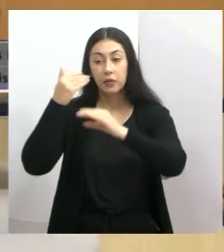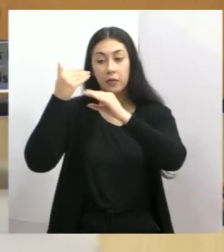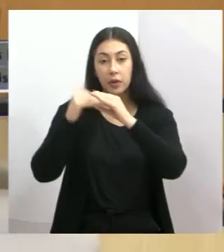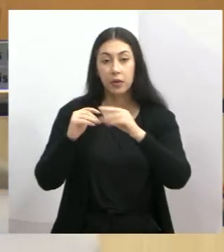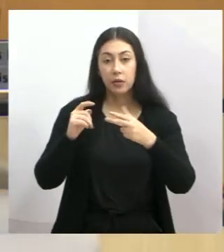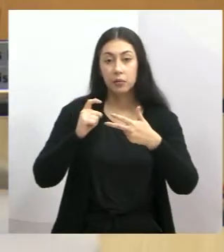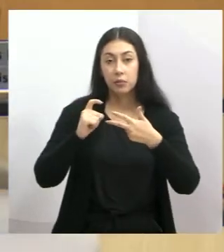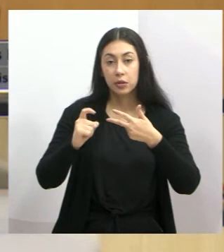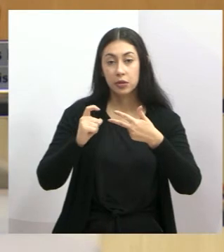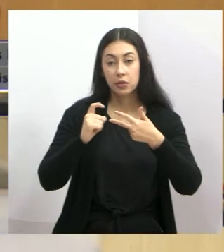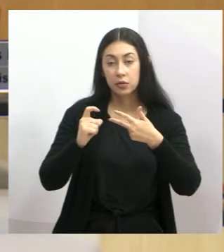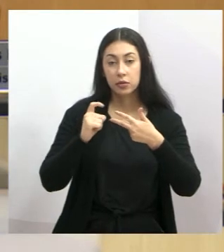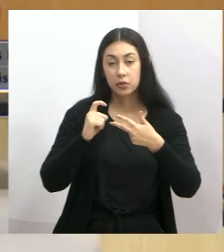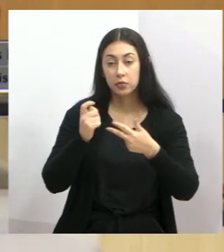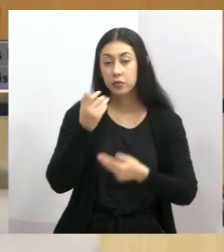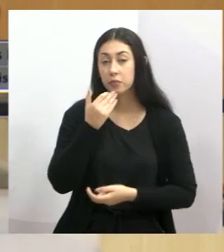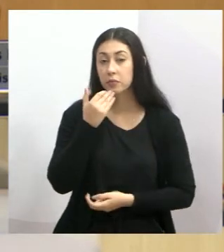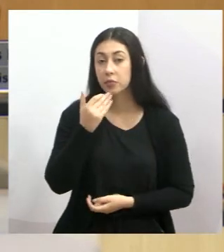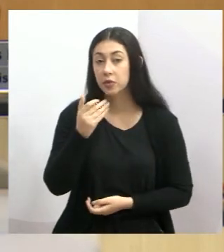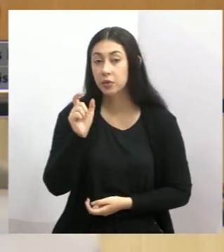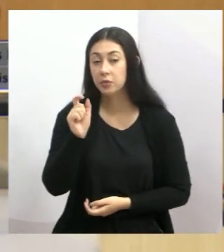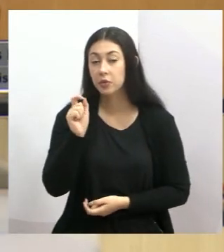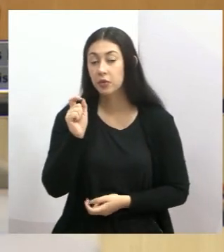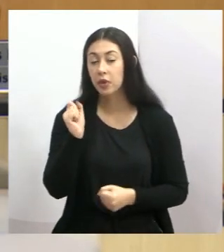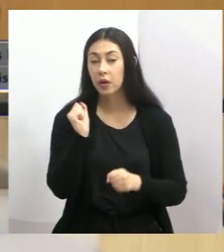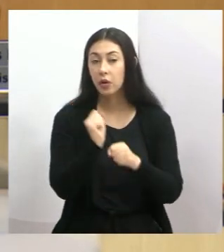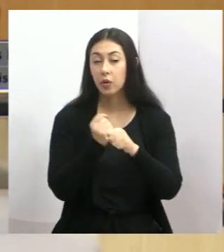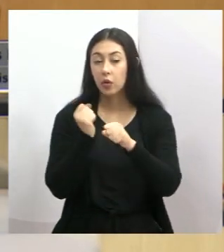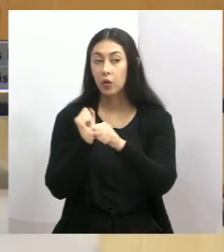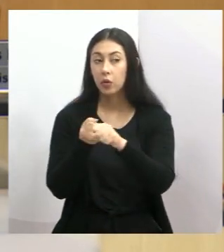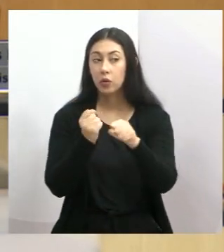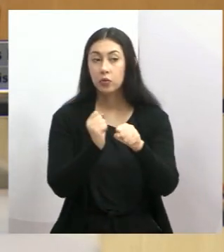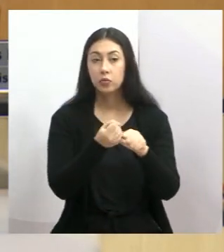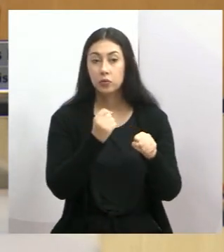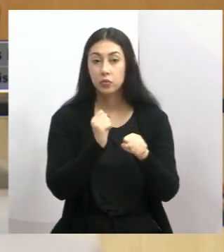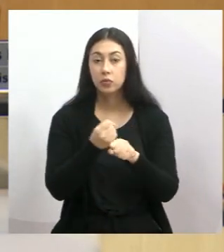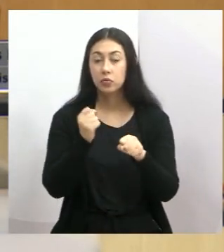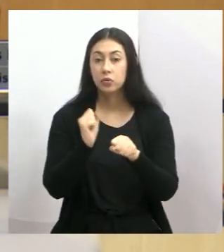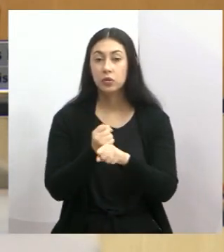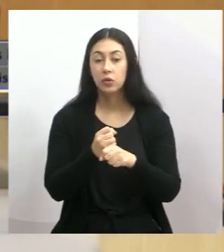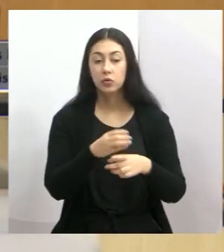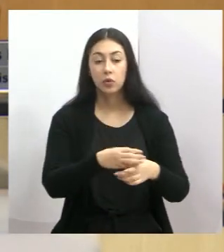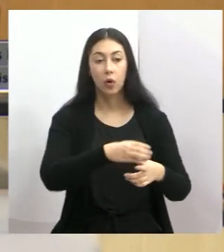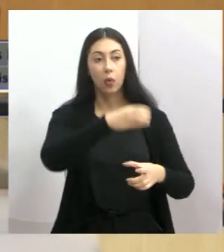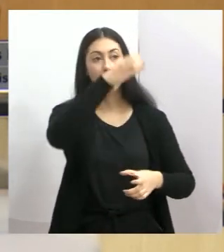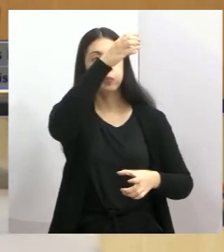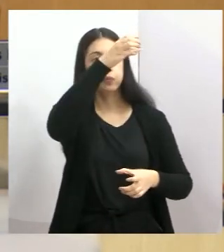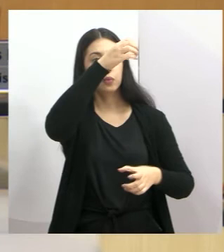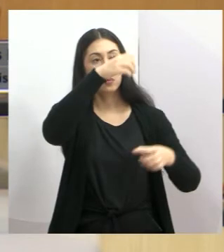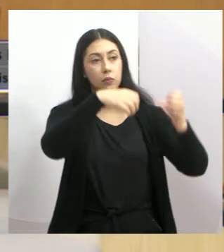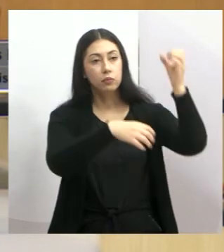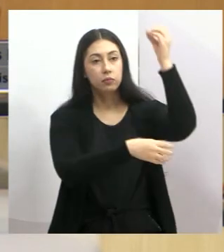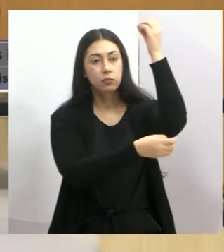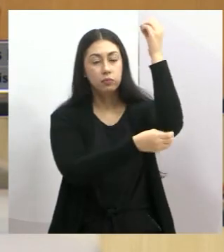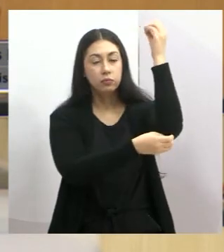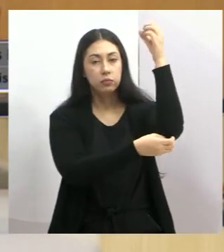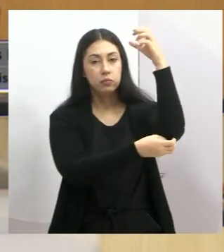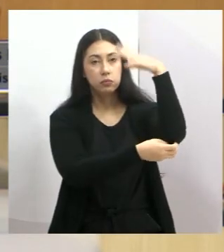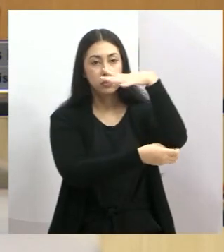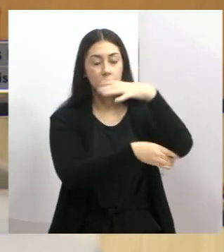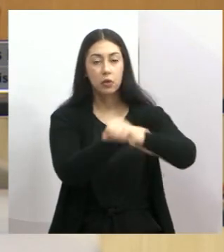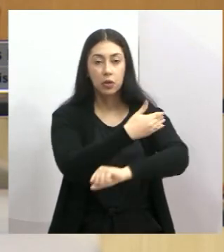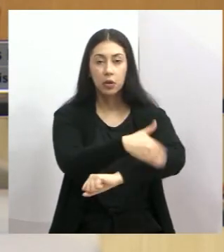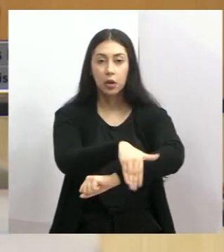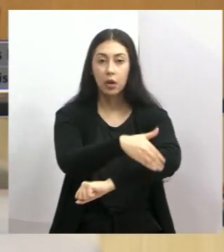as quais solicitada a instalação de braços de iluminarias em dois postes existentes na